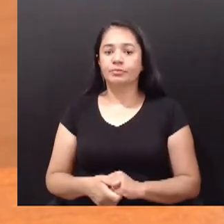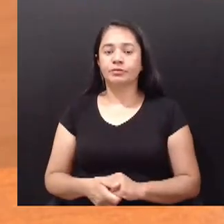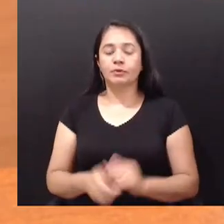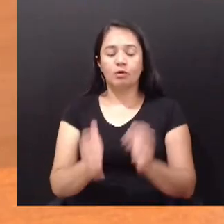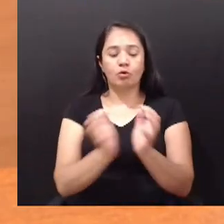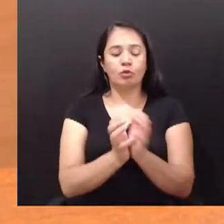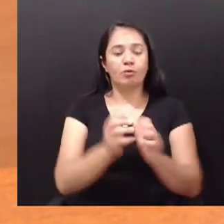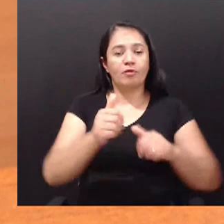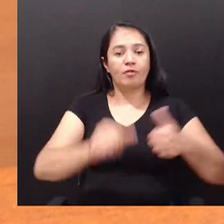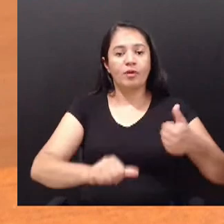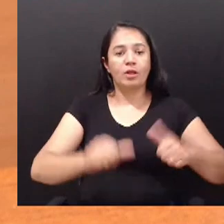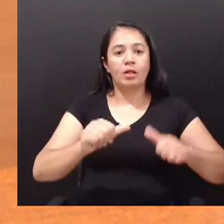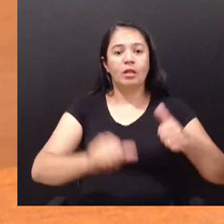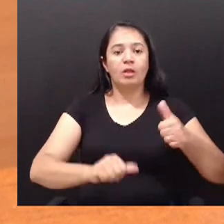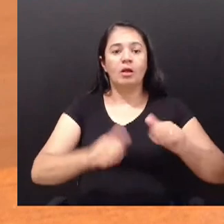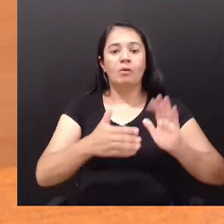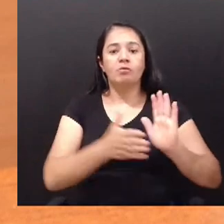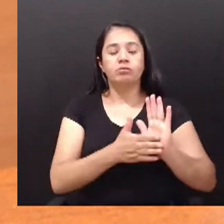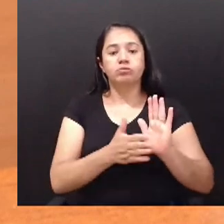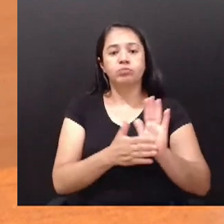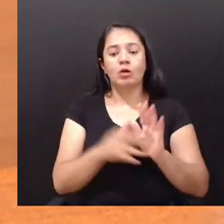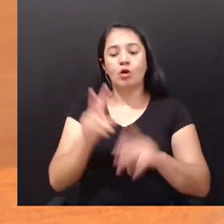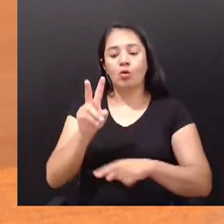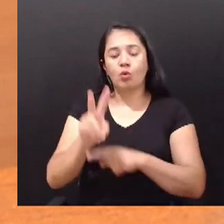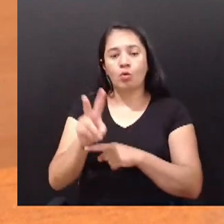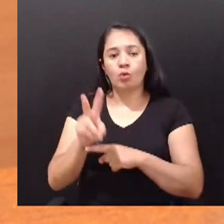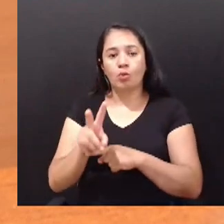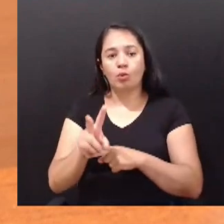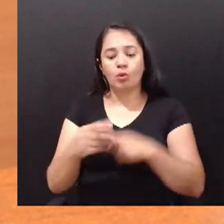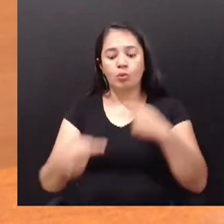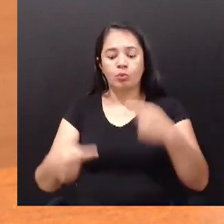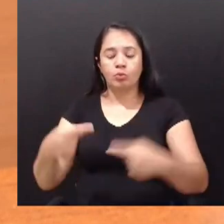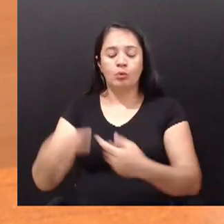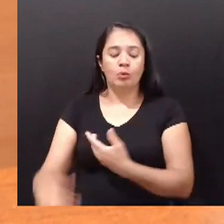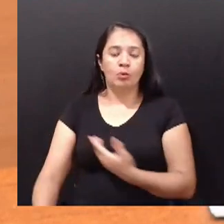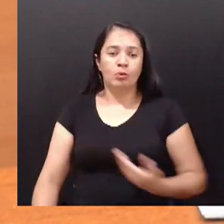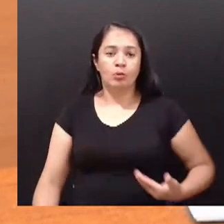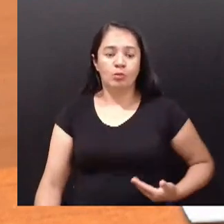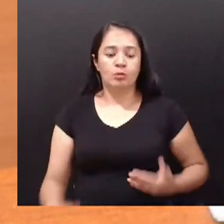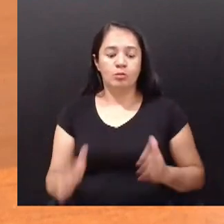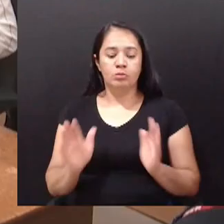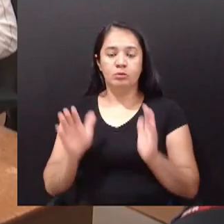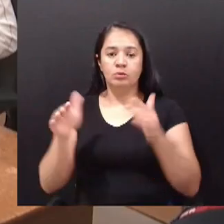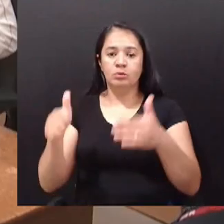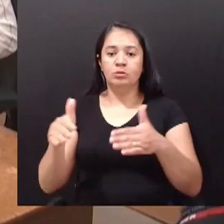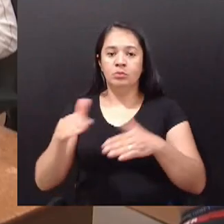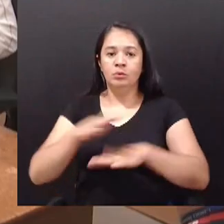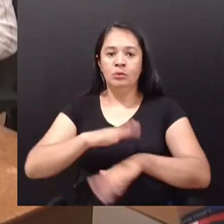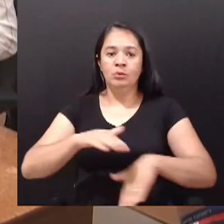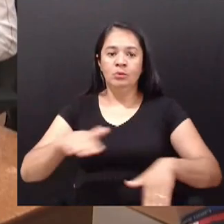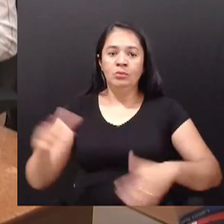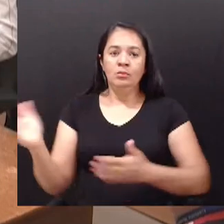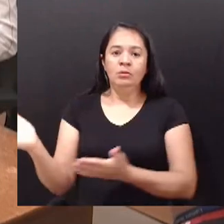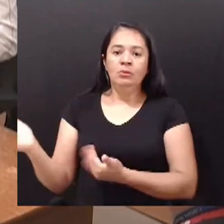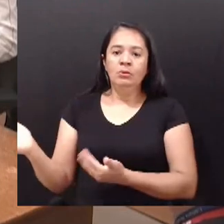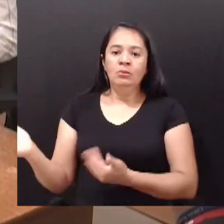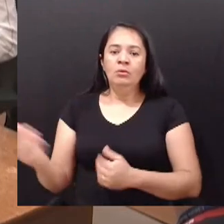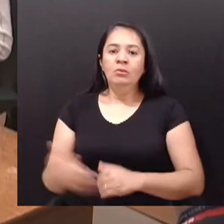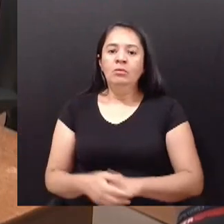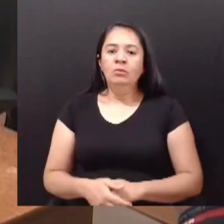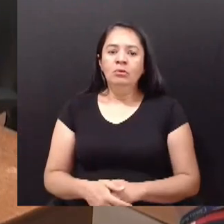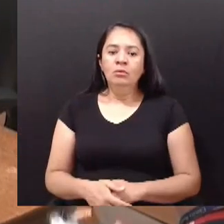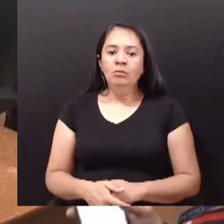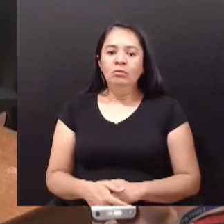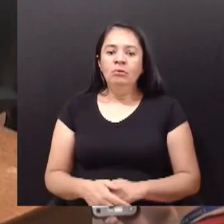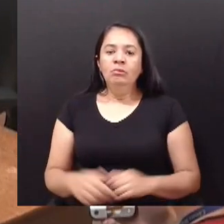e zelar pela aplicação de políticas públicas voltadas à infância e à juventude. Entre as atribuições